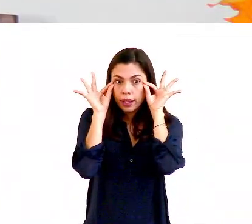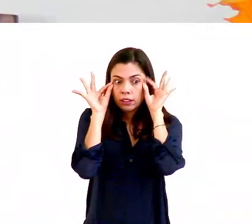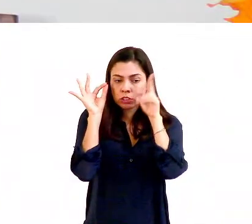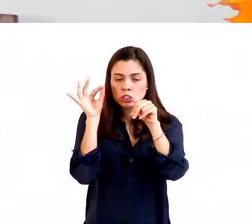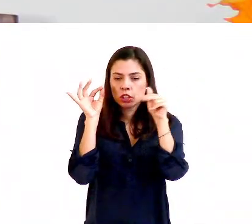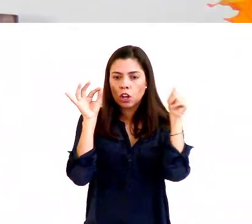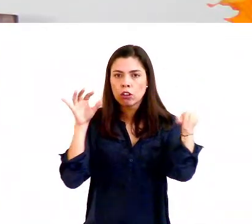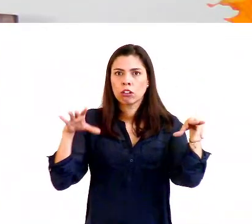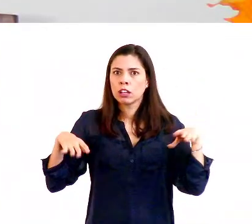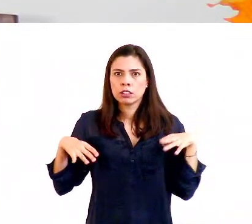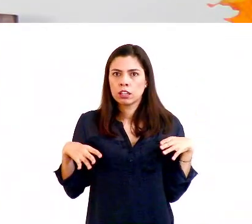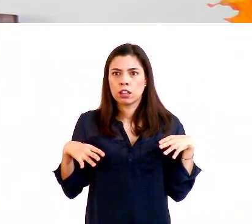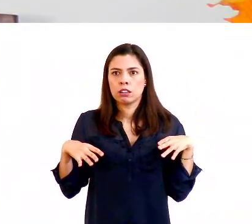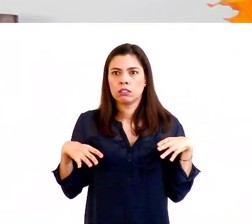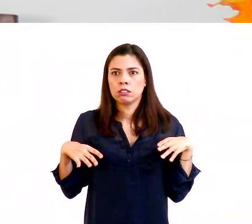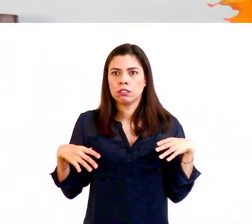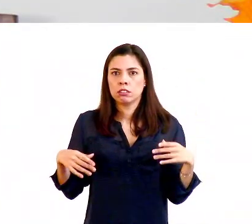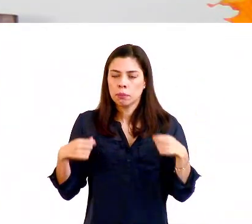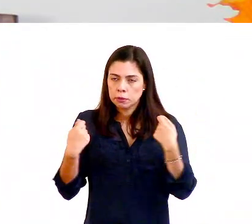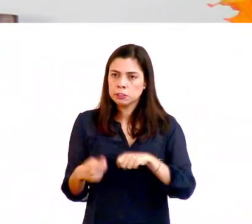O oposto de trabalho.